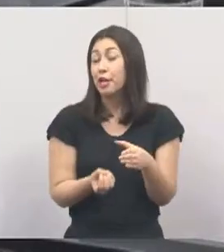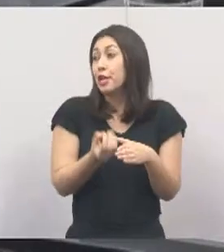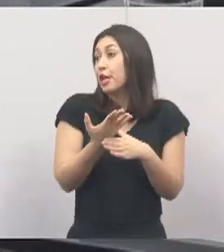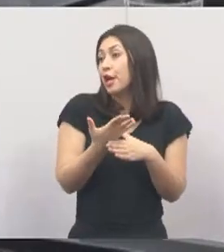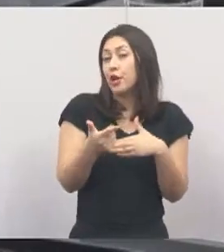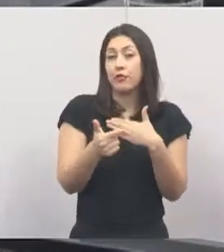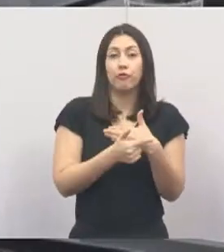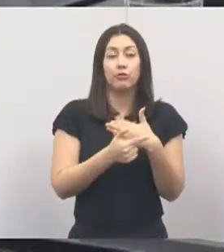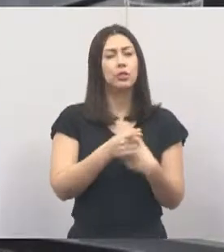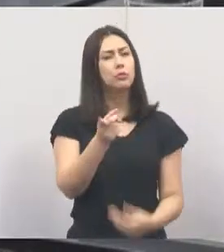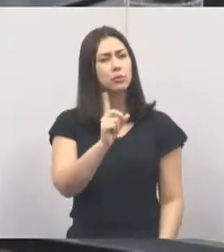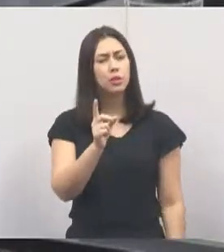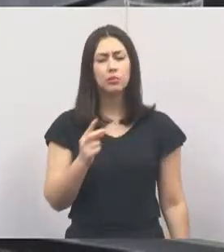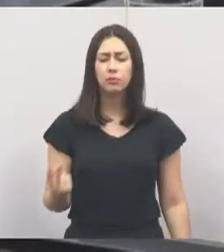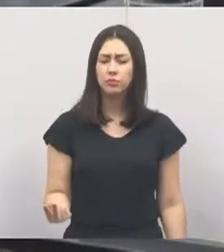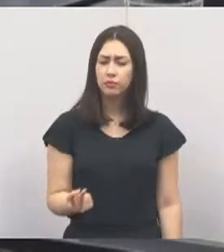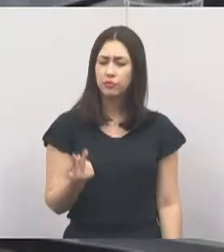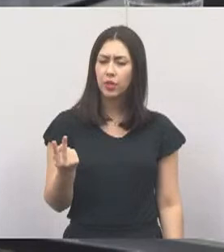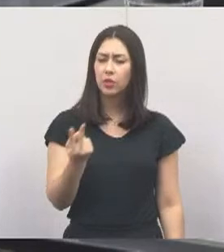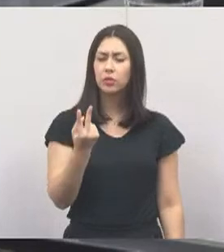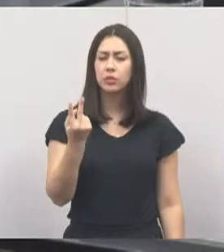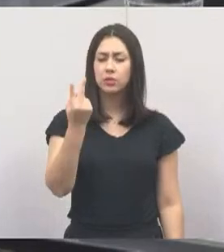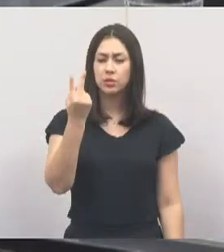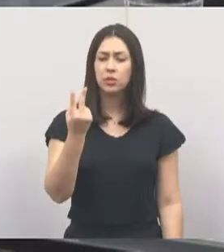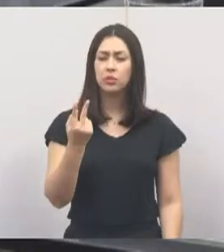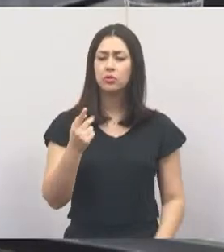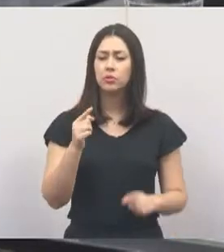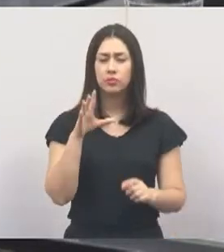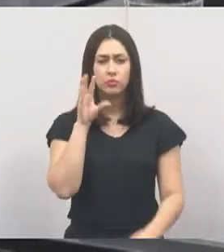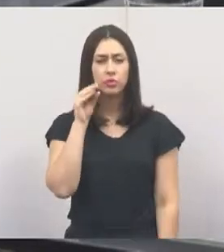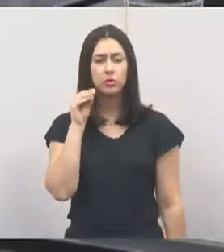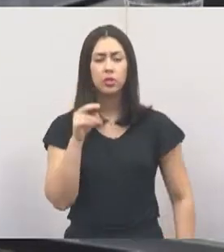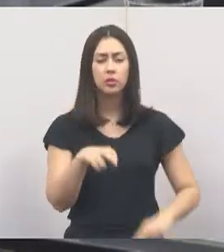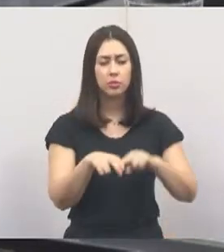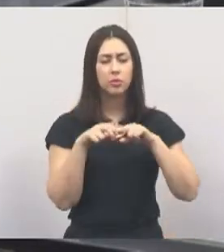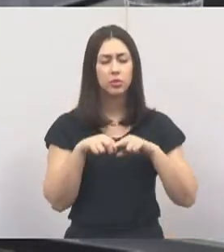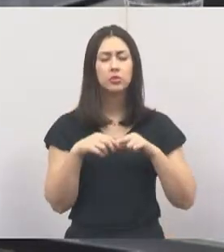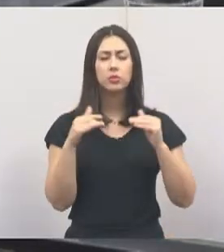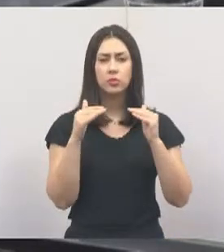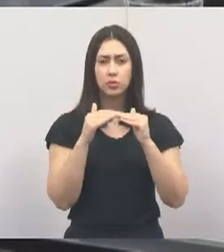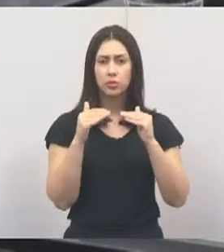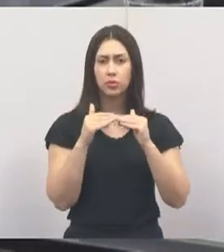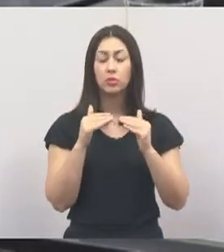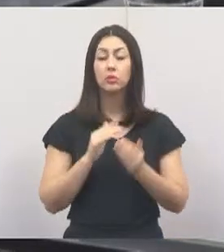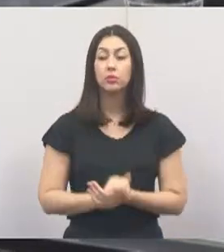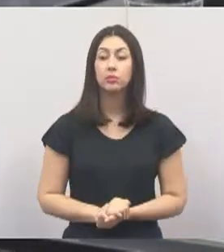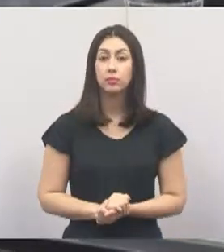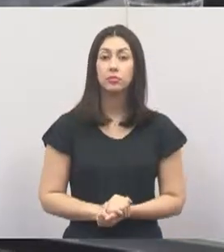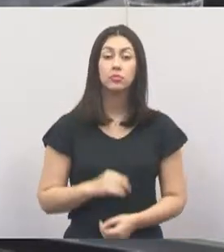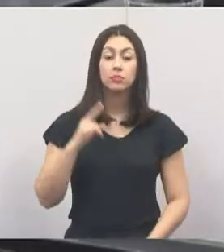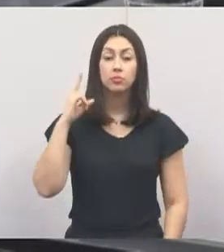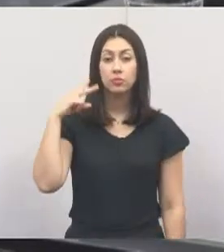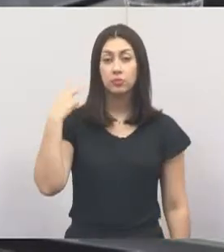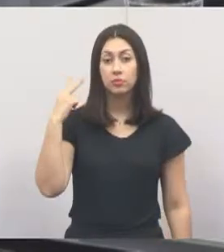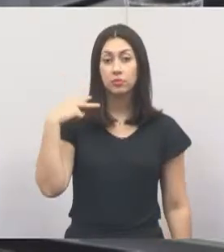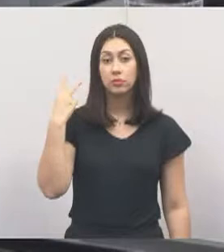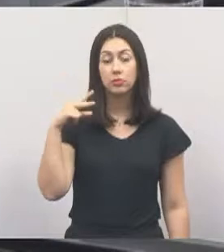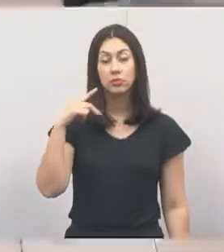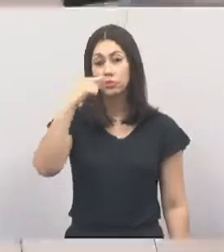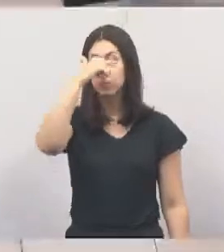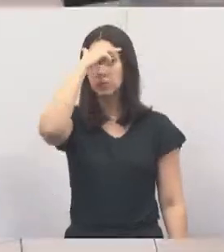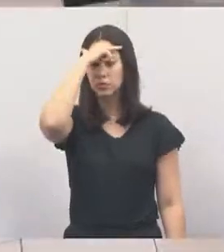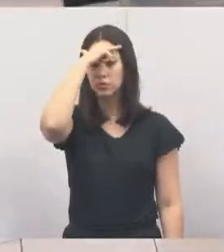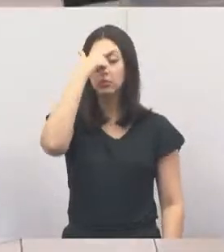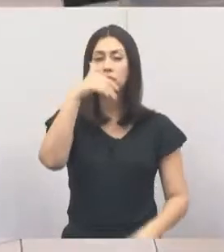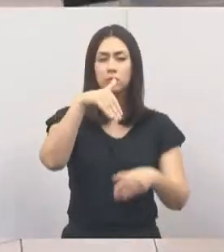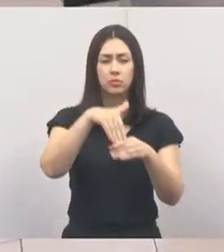pelo contrário, é valorizando os profissionais aqui da Câmara Municipal. Sendo assim, eu sou favorável. Como vota o vereador Luiz